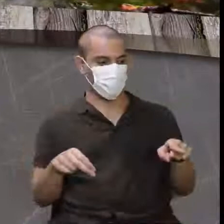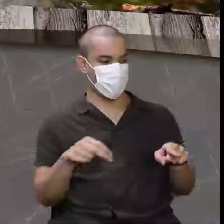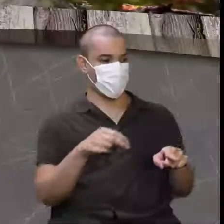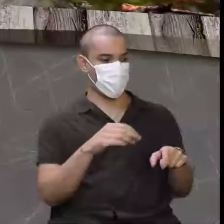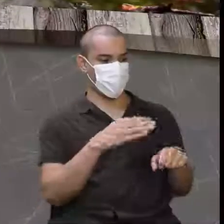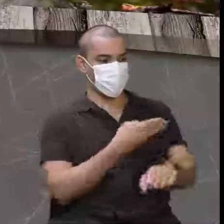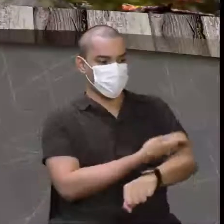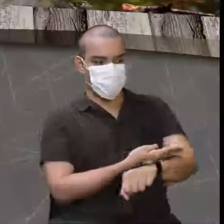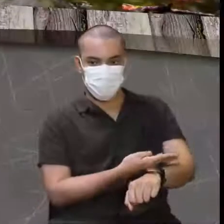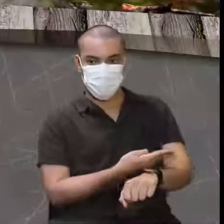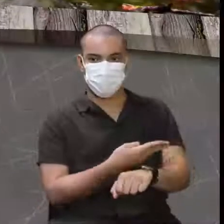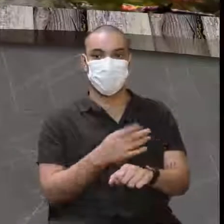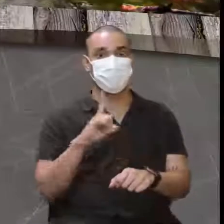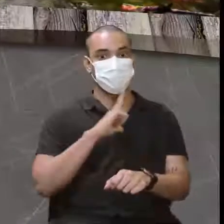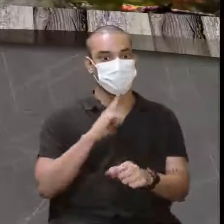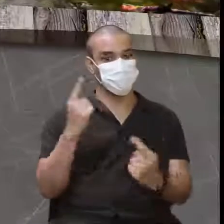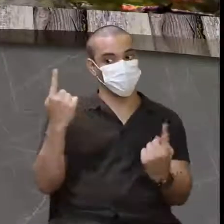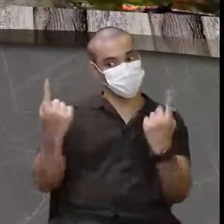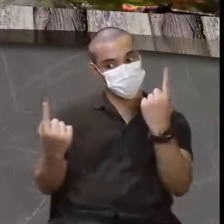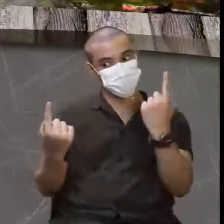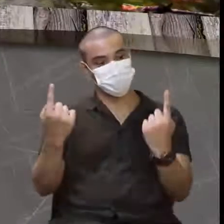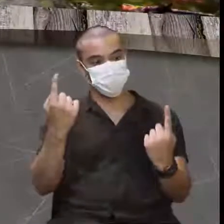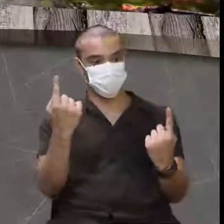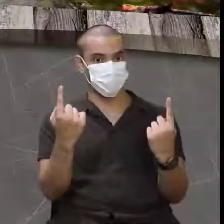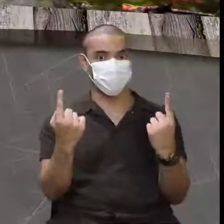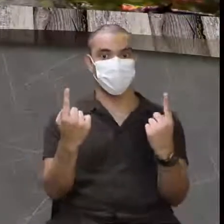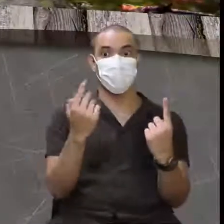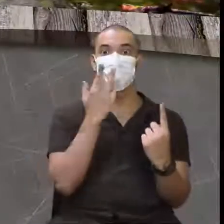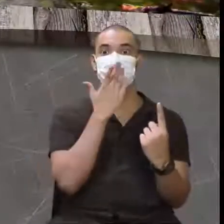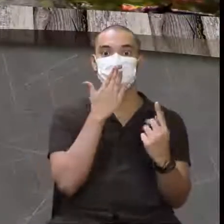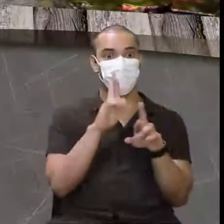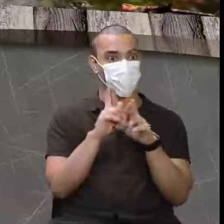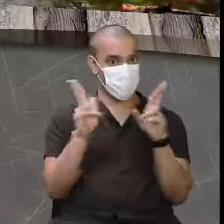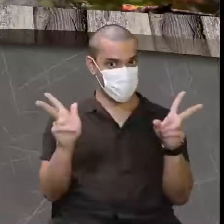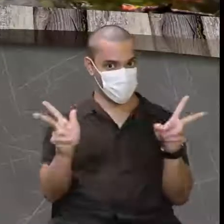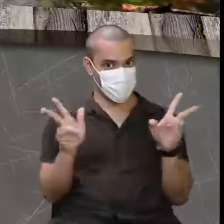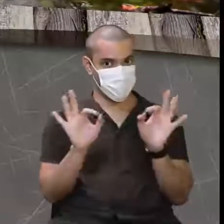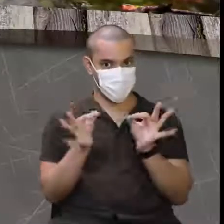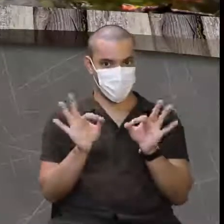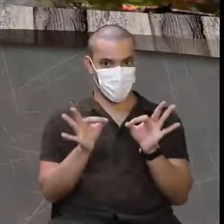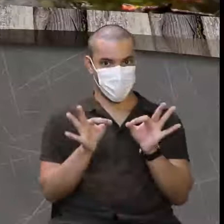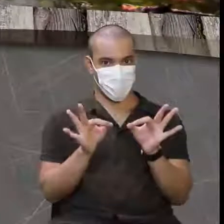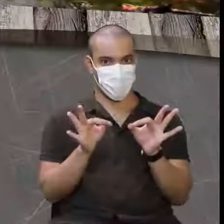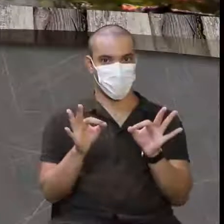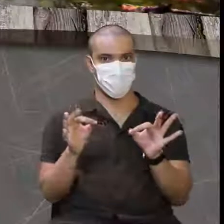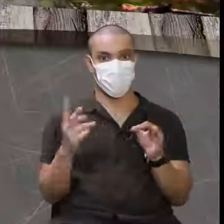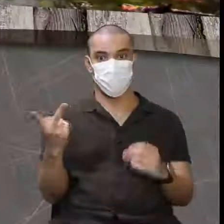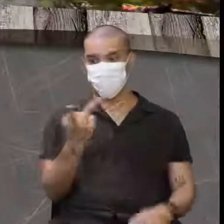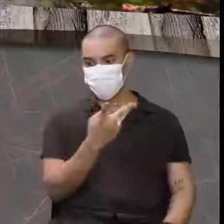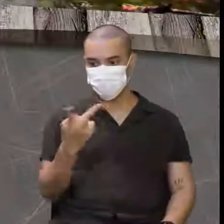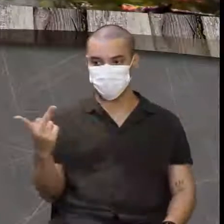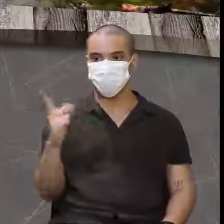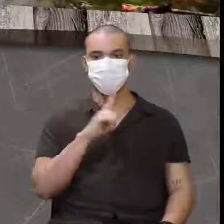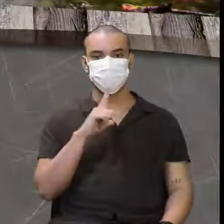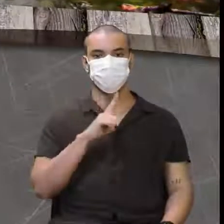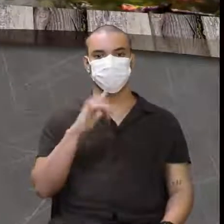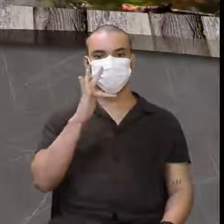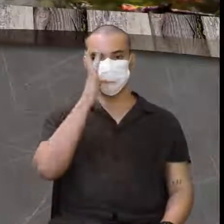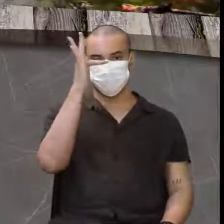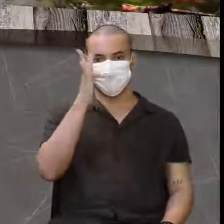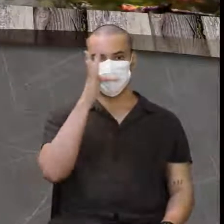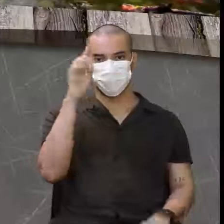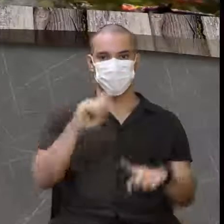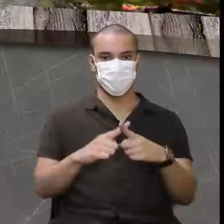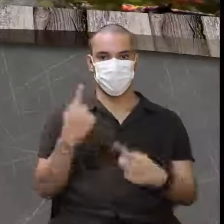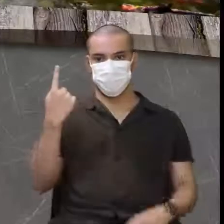Piscis sativum, um padrão de cor diferente, certo? Elas ambas produzem flor, só